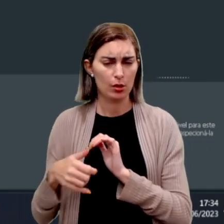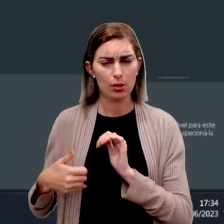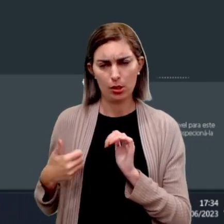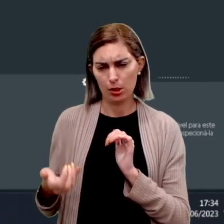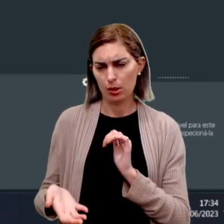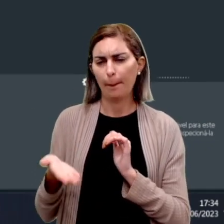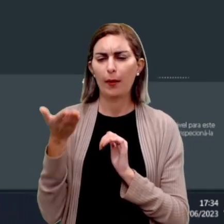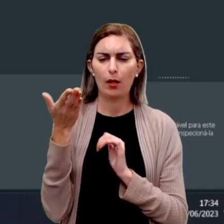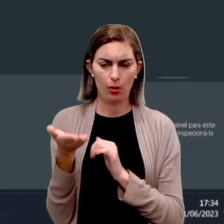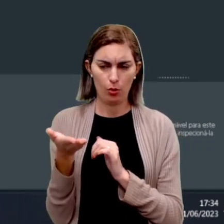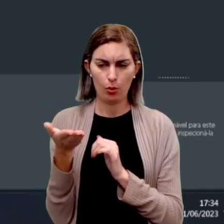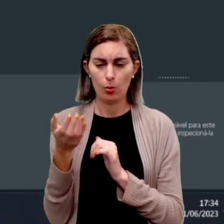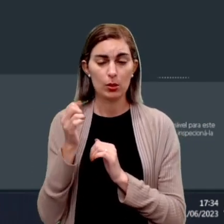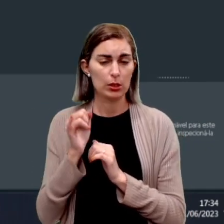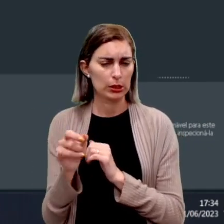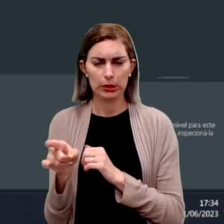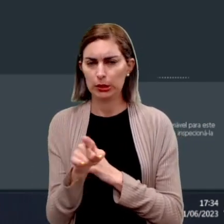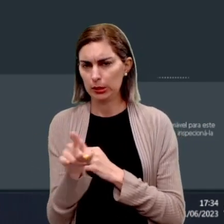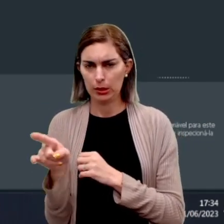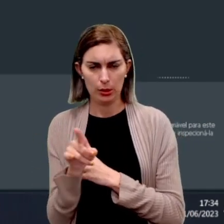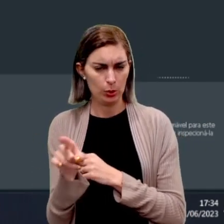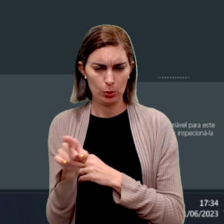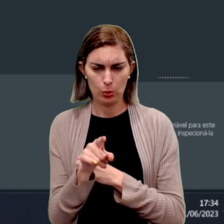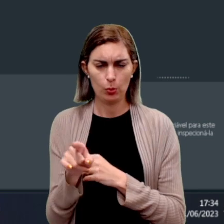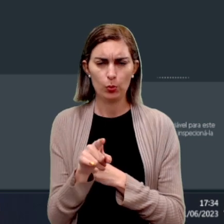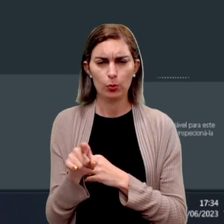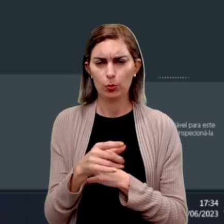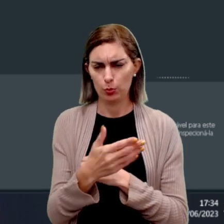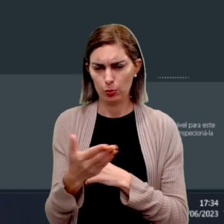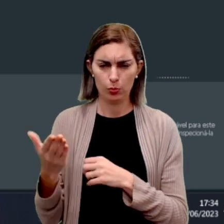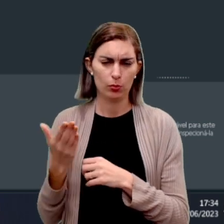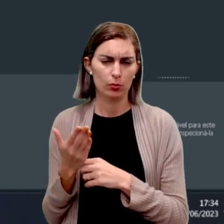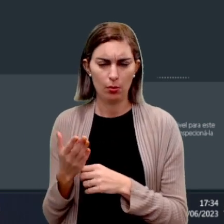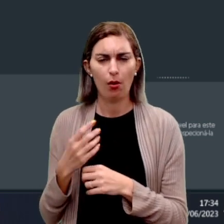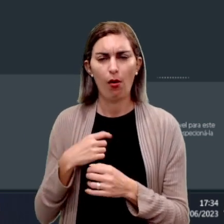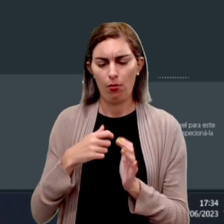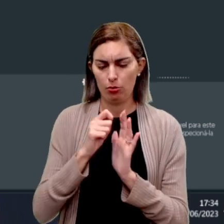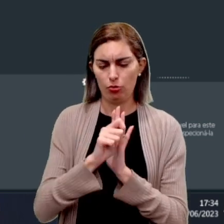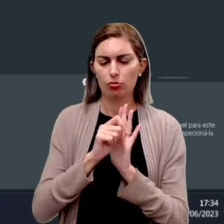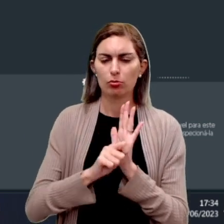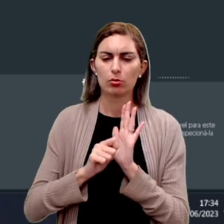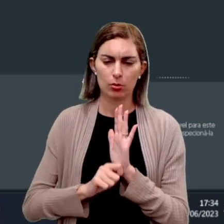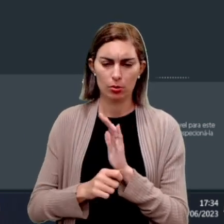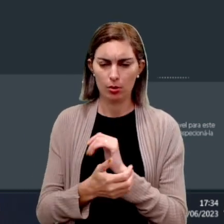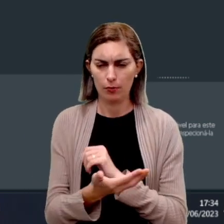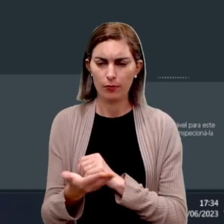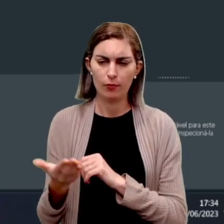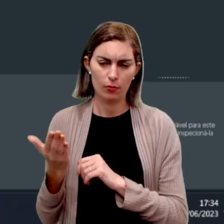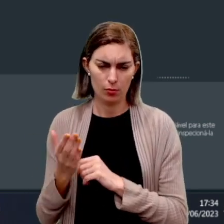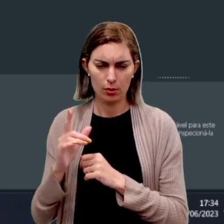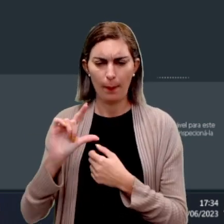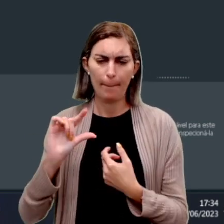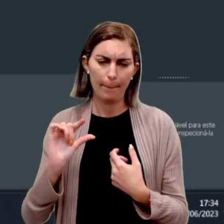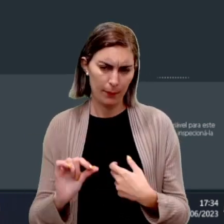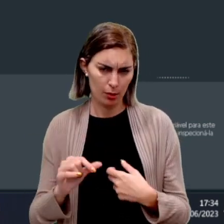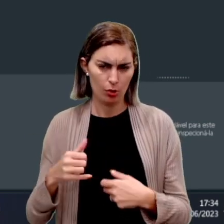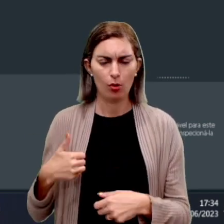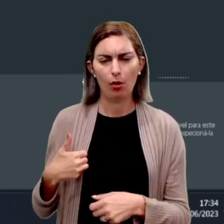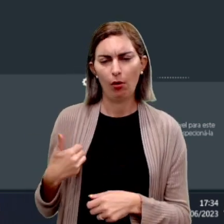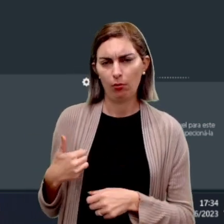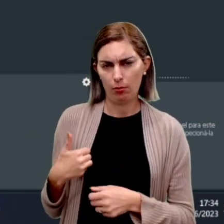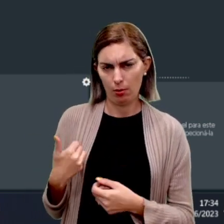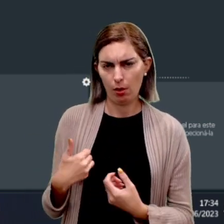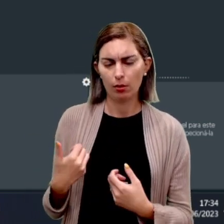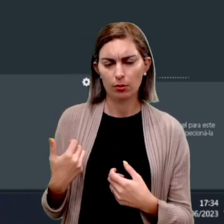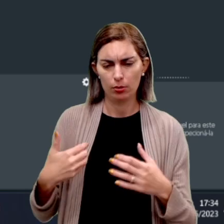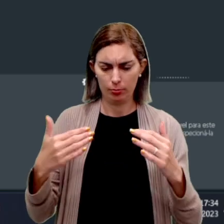de idade. Se não, caso contrário, escreva: você é menor de idade. O bloco